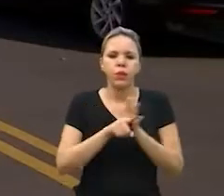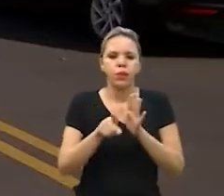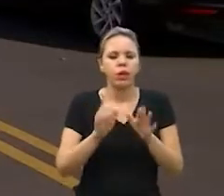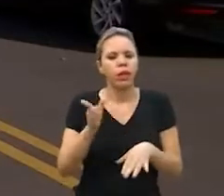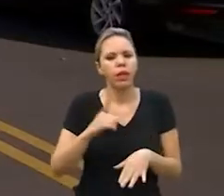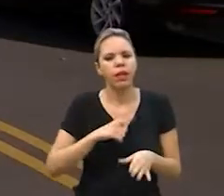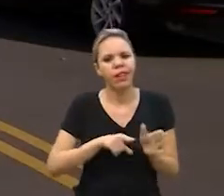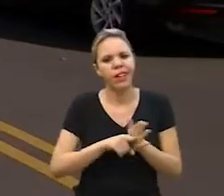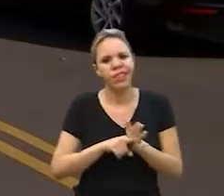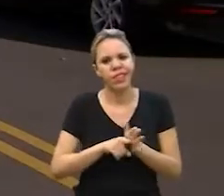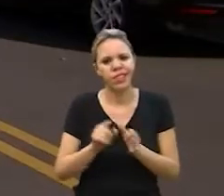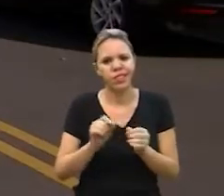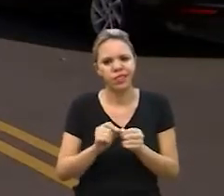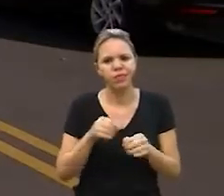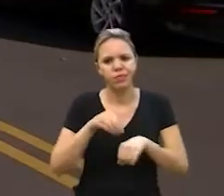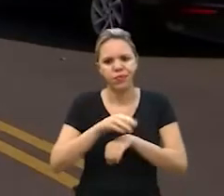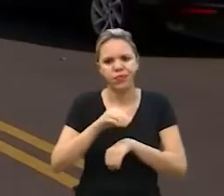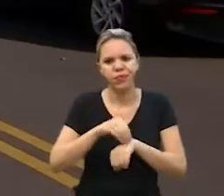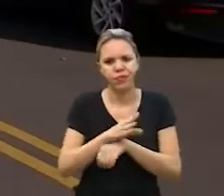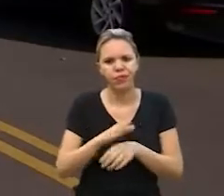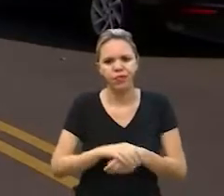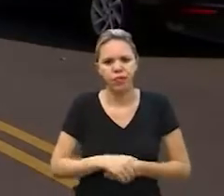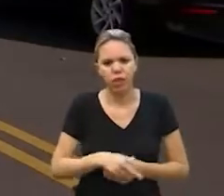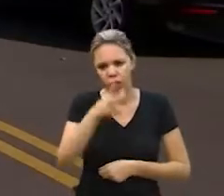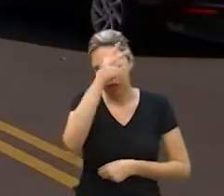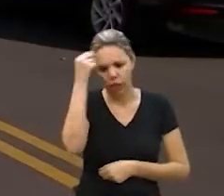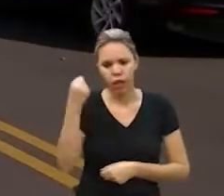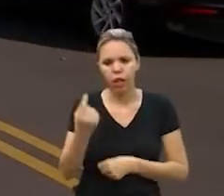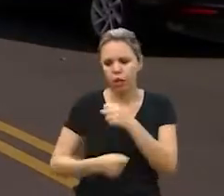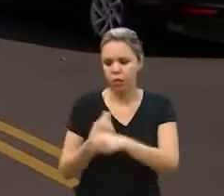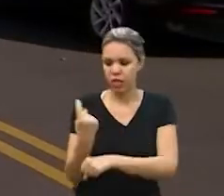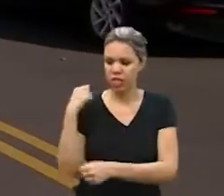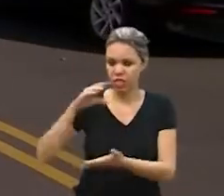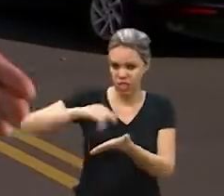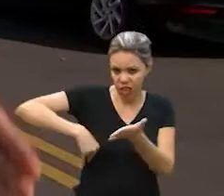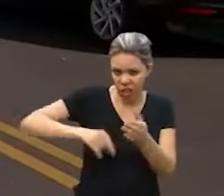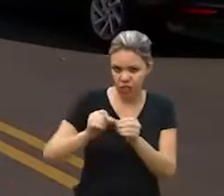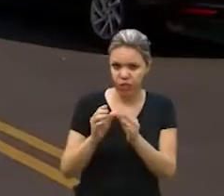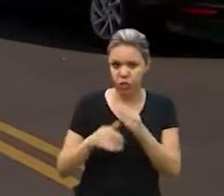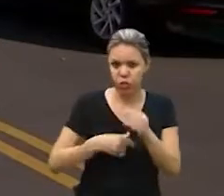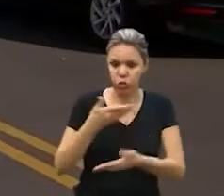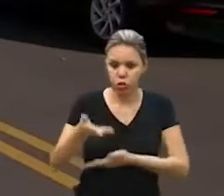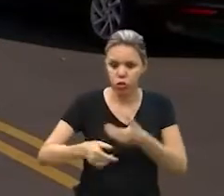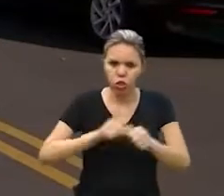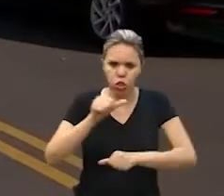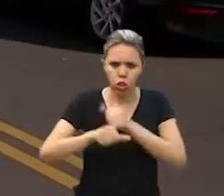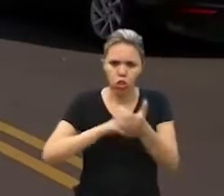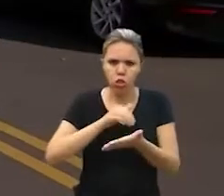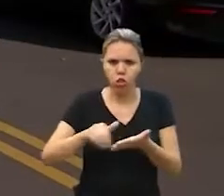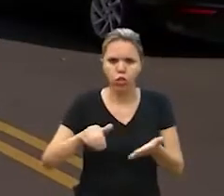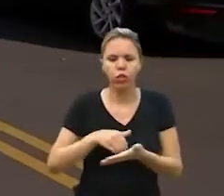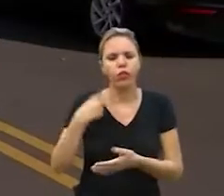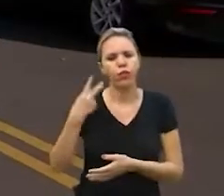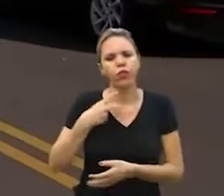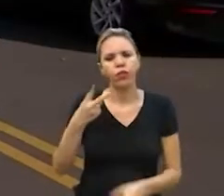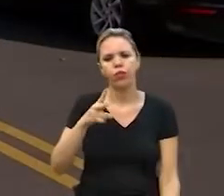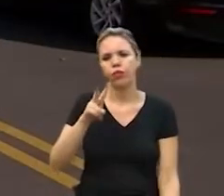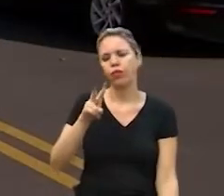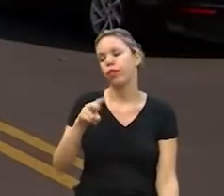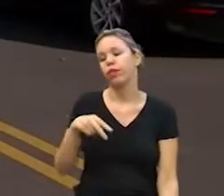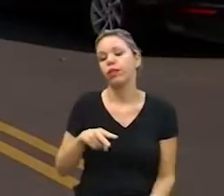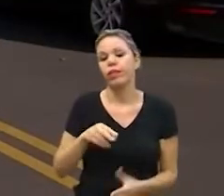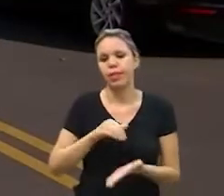questionamento para ver se já há estudos. Eu já fiz uma indicação ao prefeito o ano passado, mas agora com a troca de secretariado. O secretário Vinícius